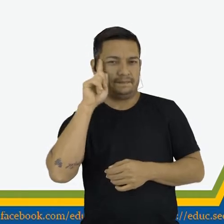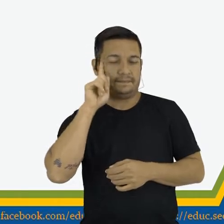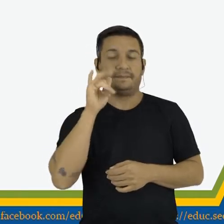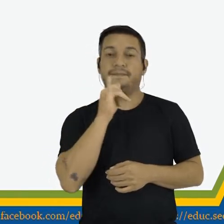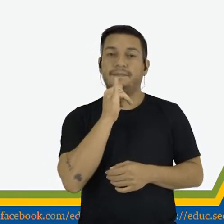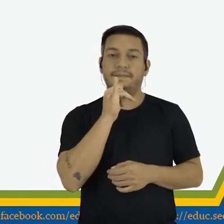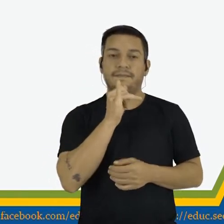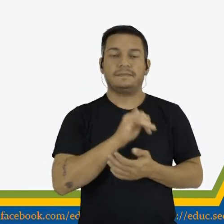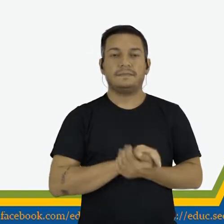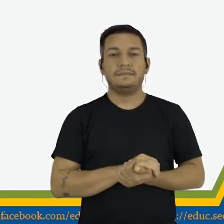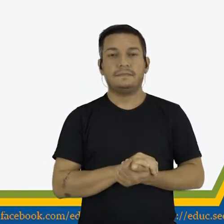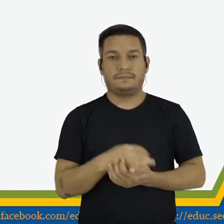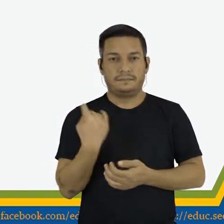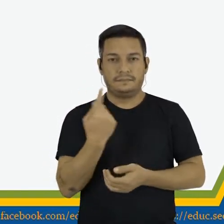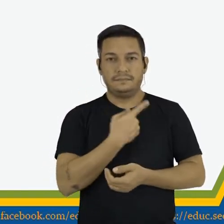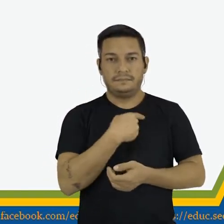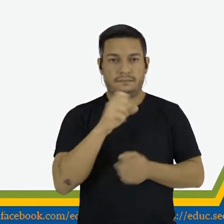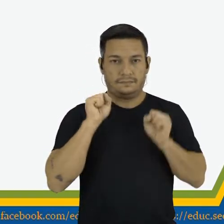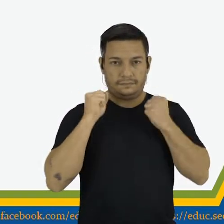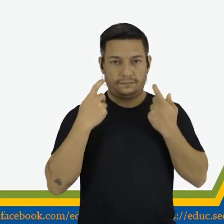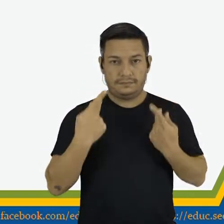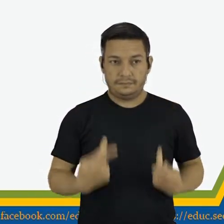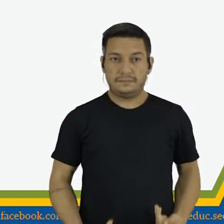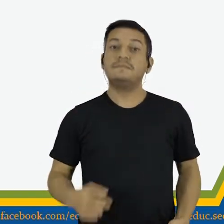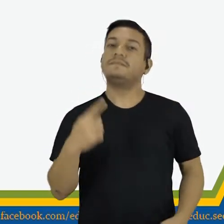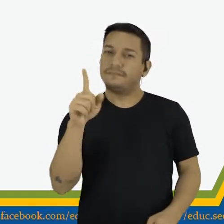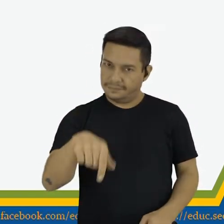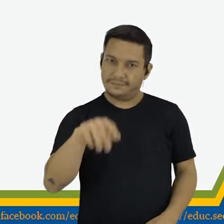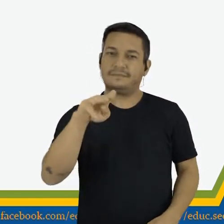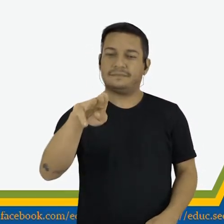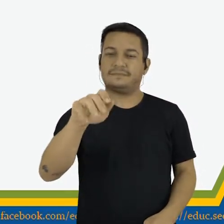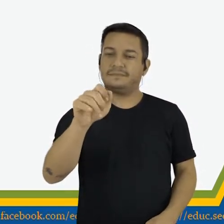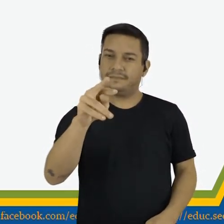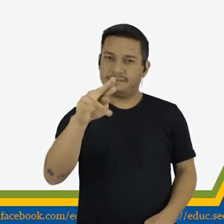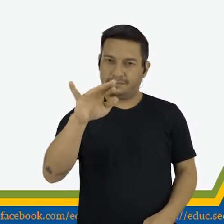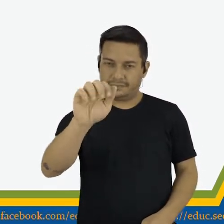Por exemplo, nós, seres humanos, nós somos matéria.